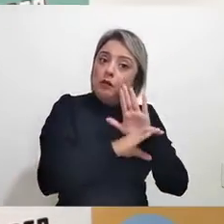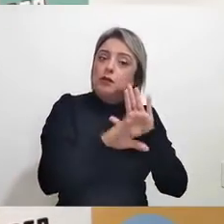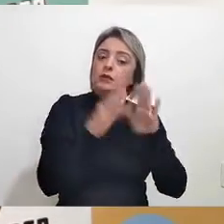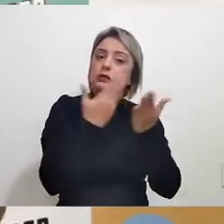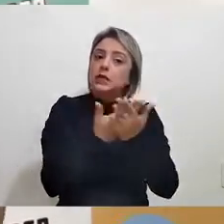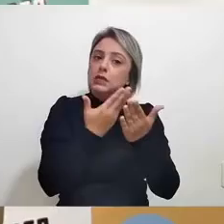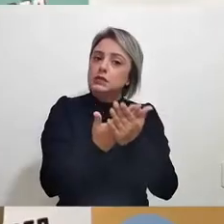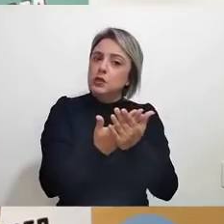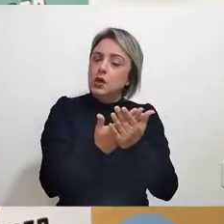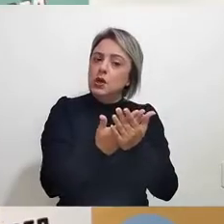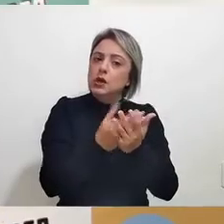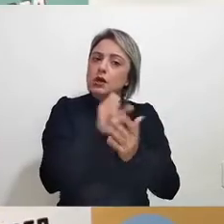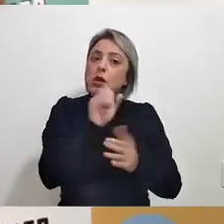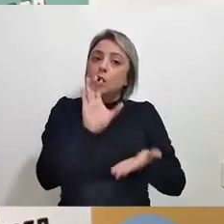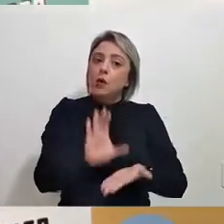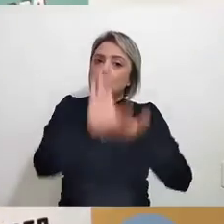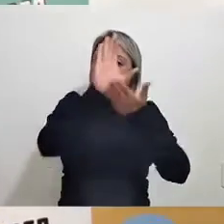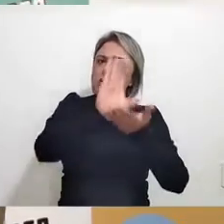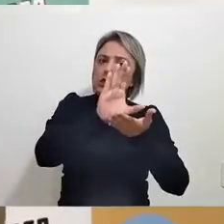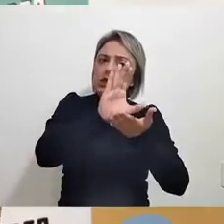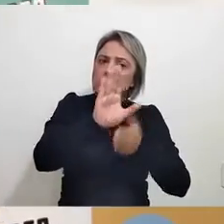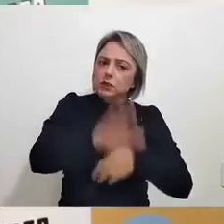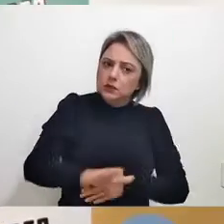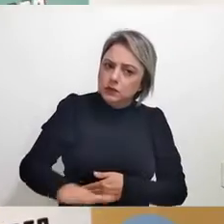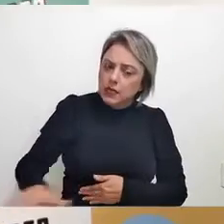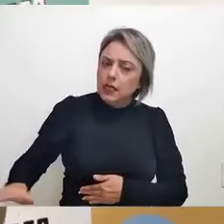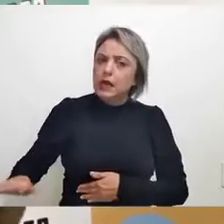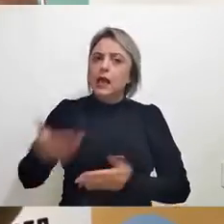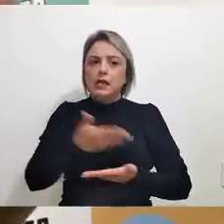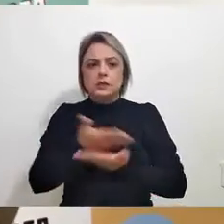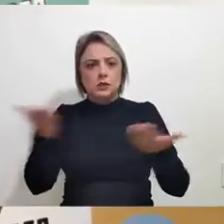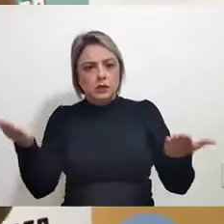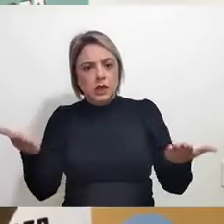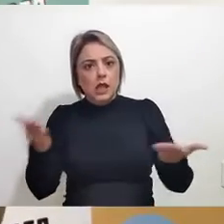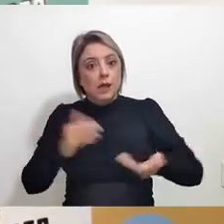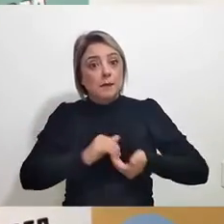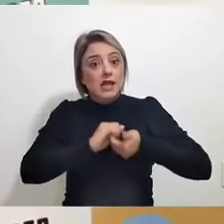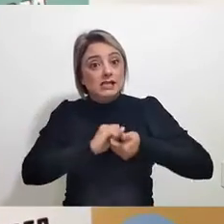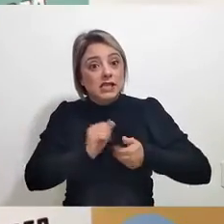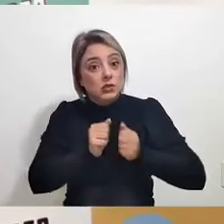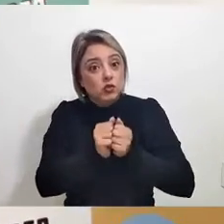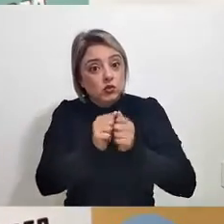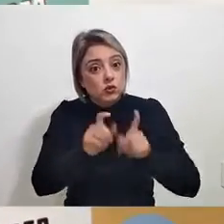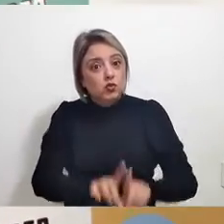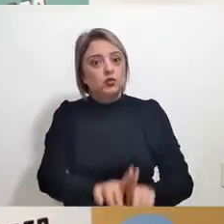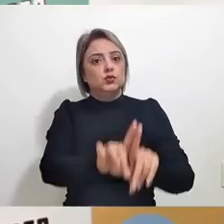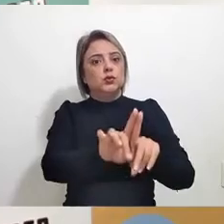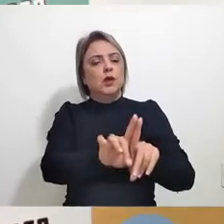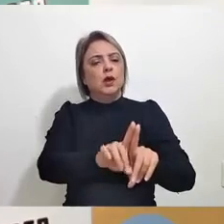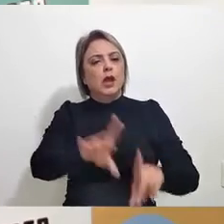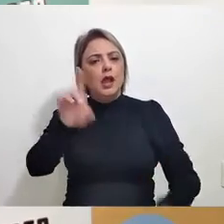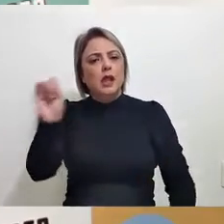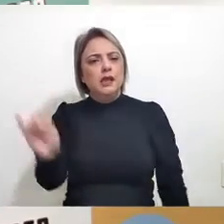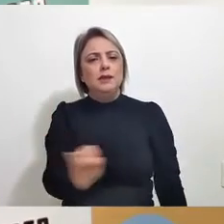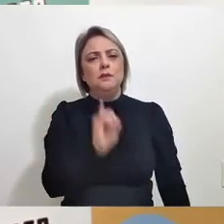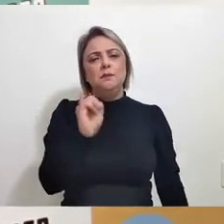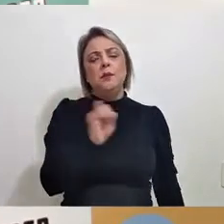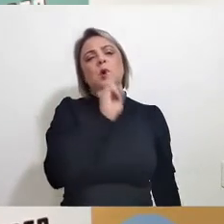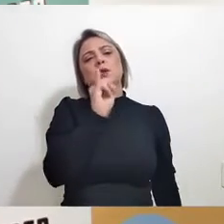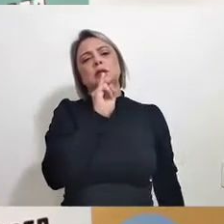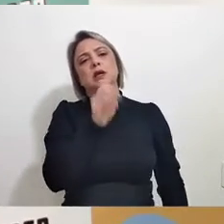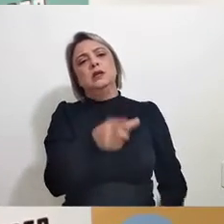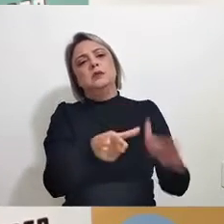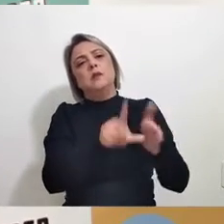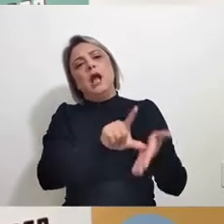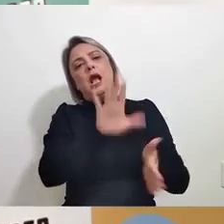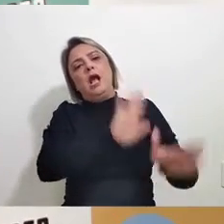Mulheres, Igualdade Racial, Direitos Humanos e Desenvolvimento Social, que está dentro do CRAS, CREAS, essa estrutura de governo. Eu lembro bem